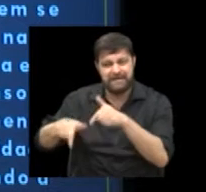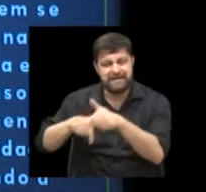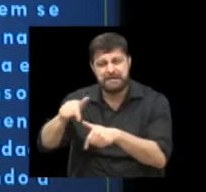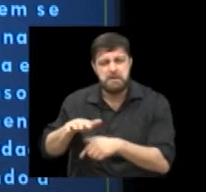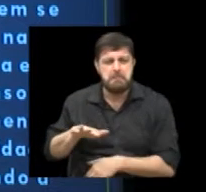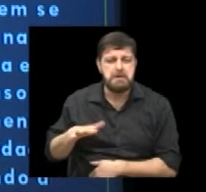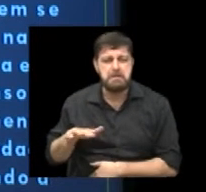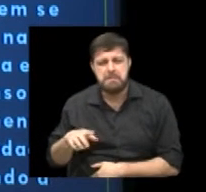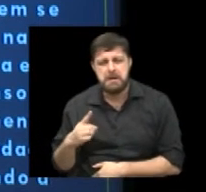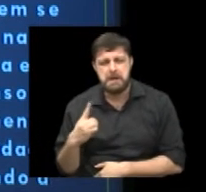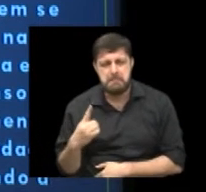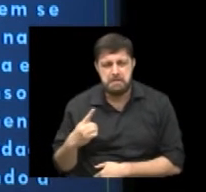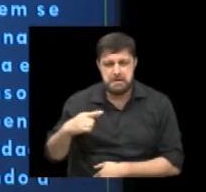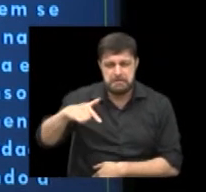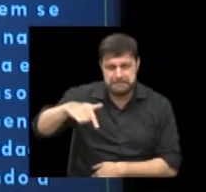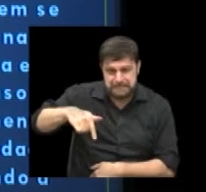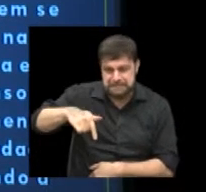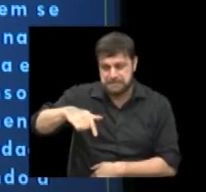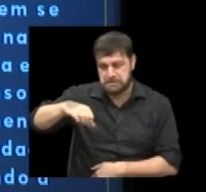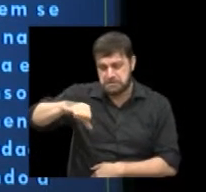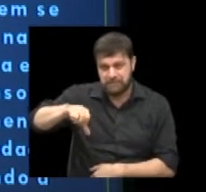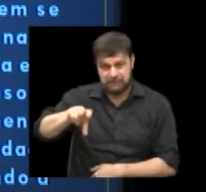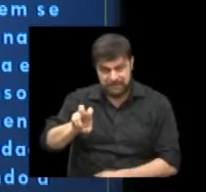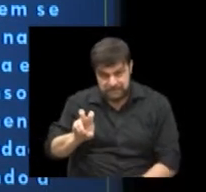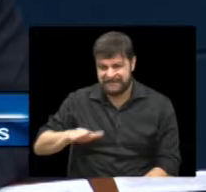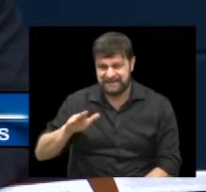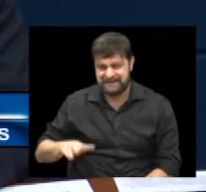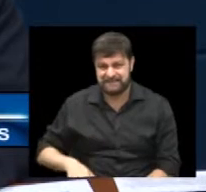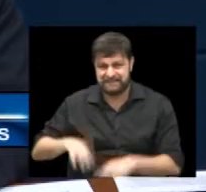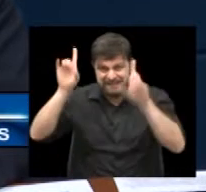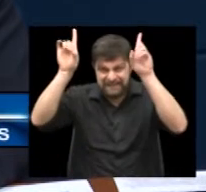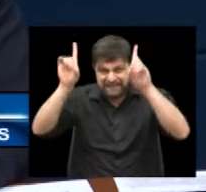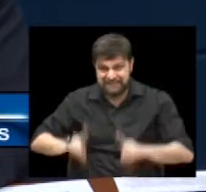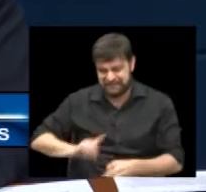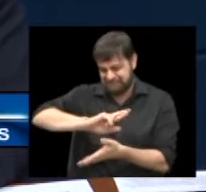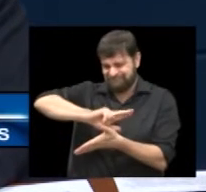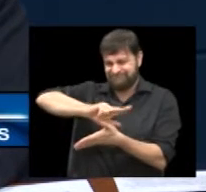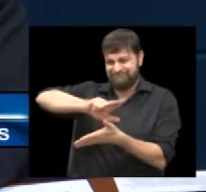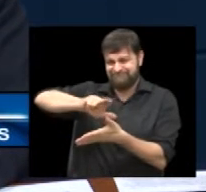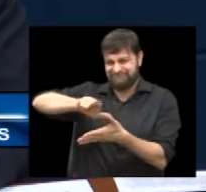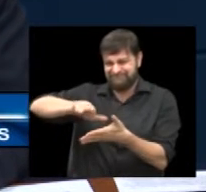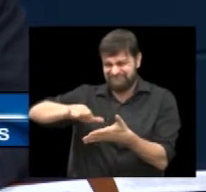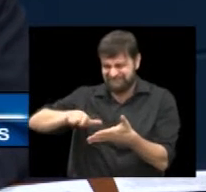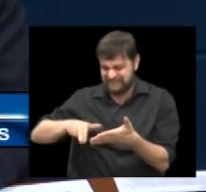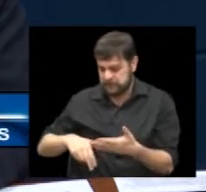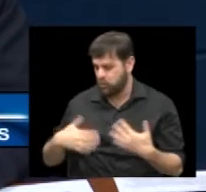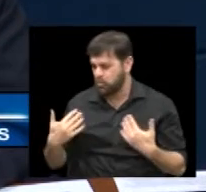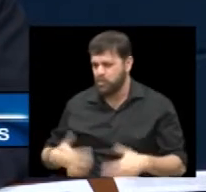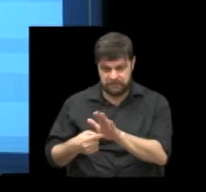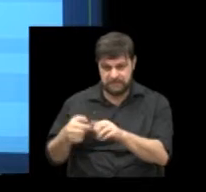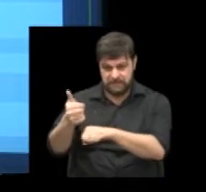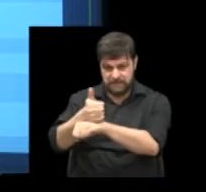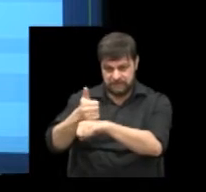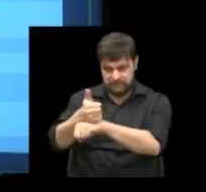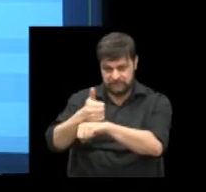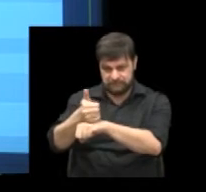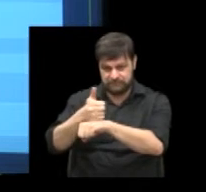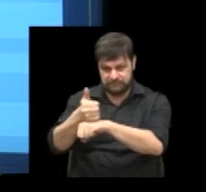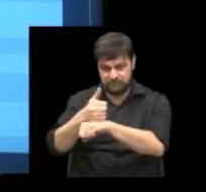especial de crianças jovens e adultos com deficiências e também seus familiares